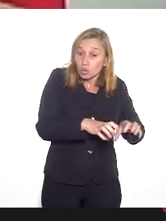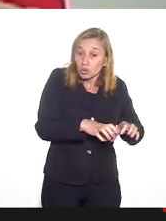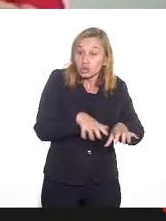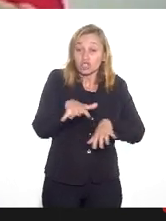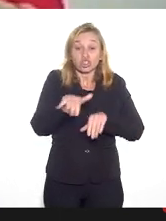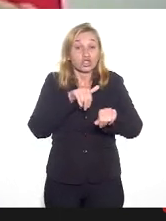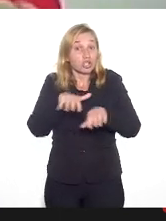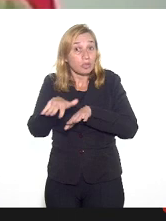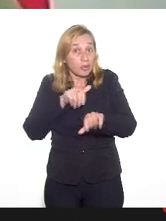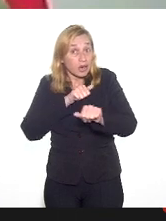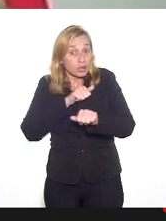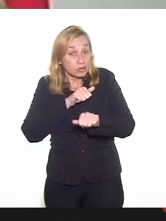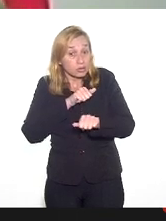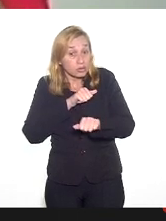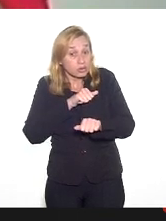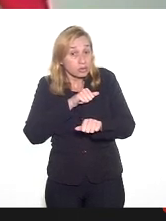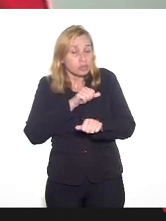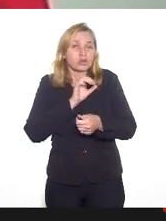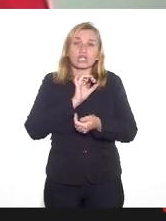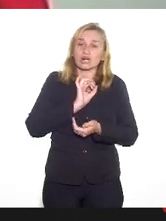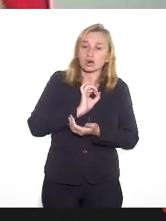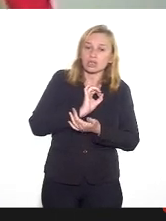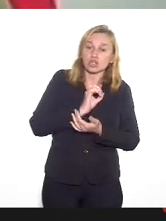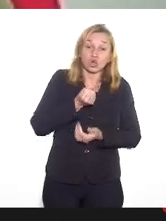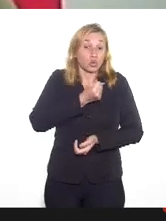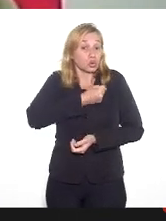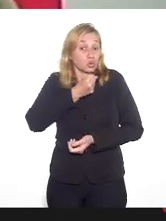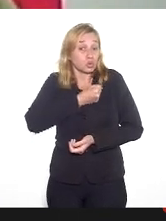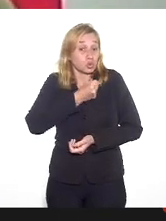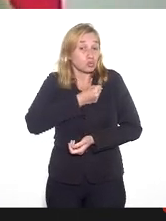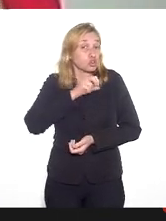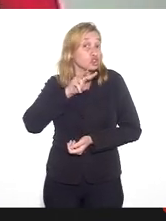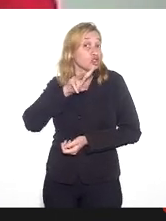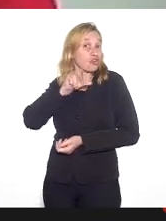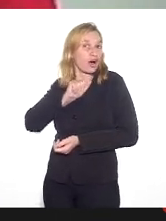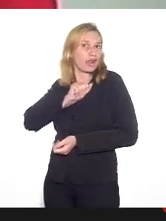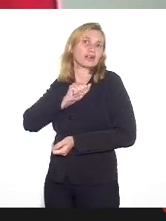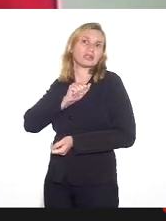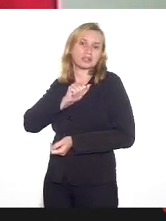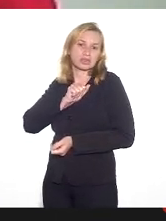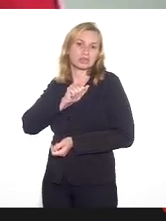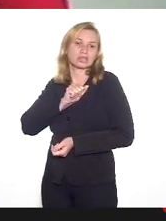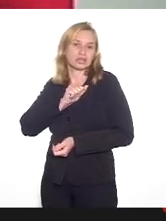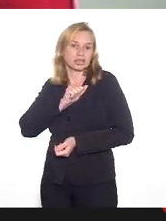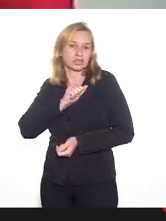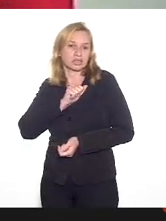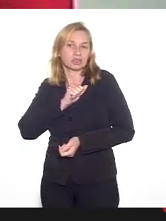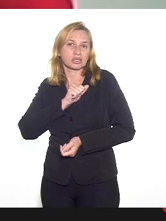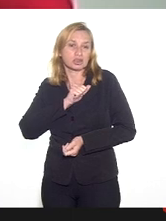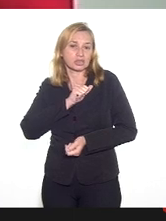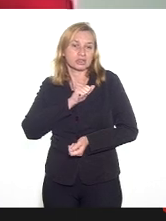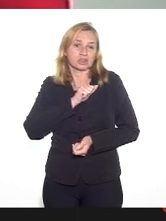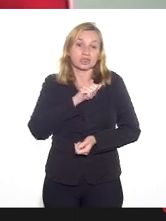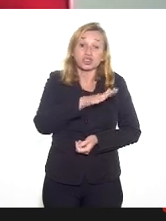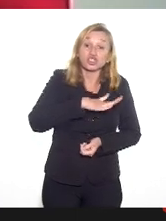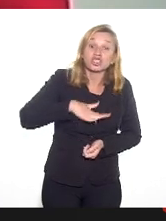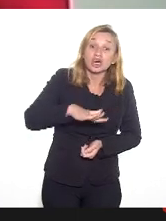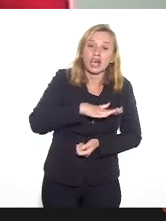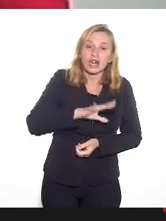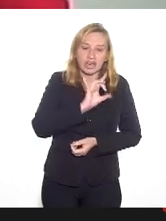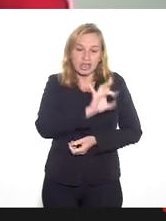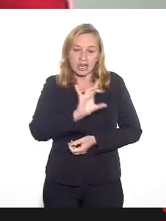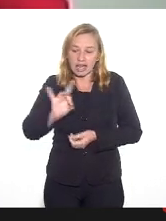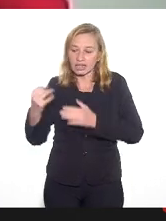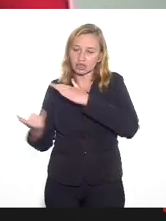ao chamamento em razão do número de vagas, de cargos vagos em cada